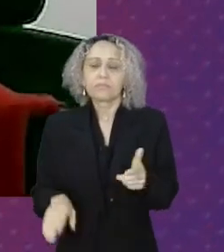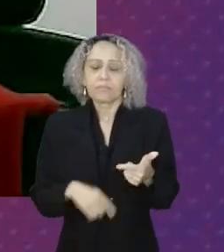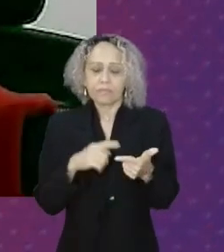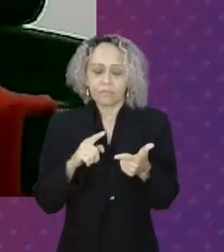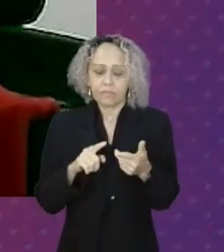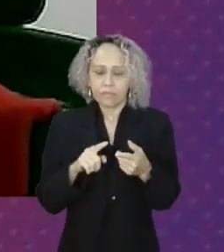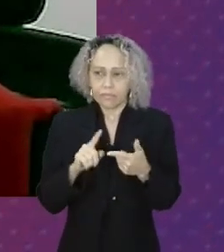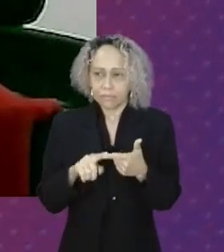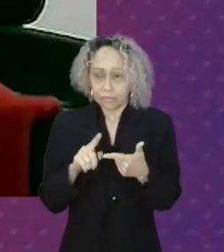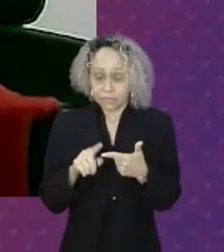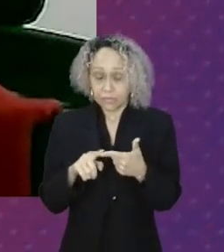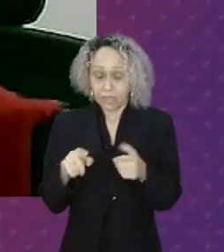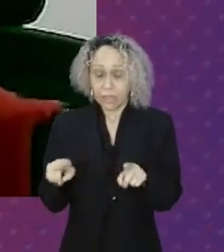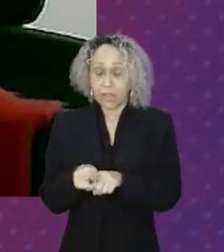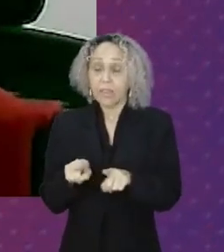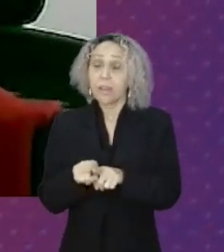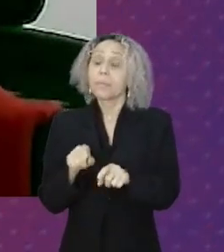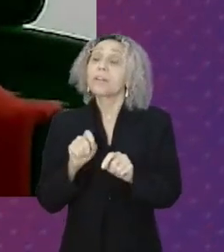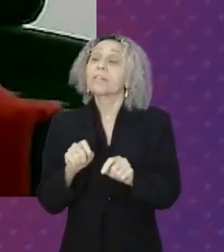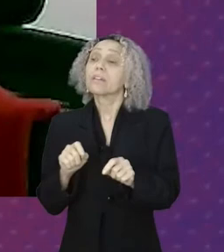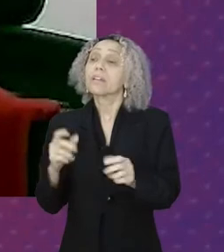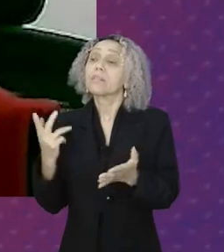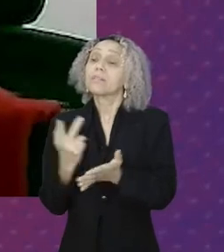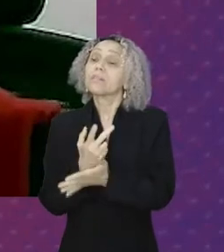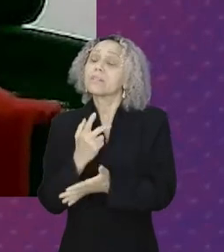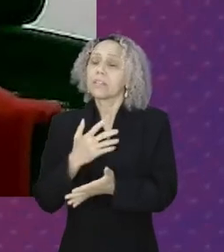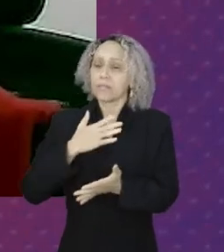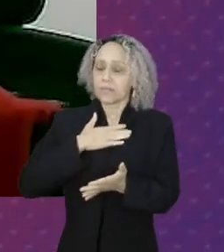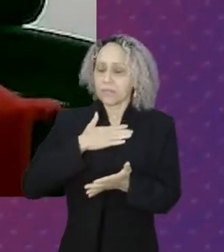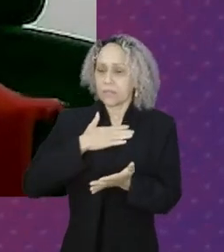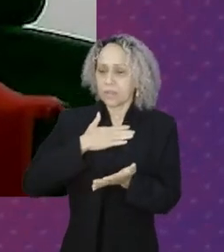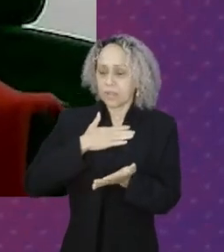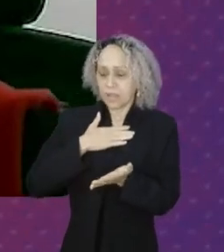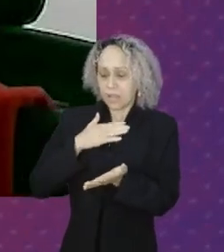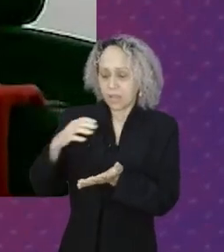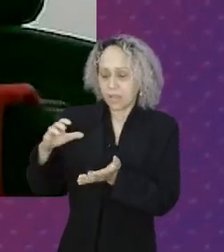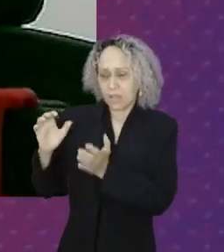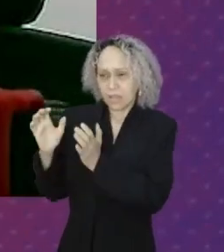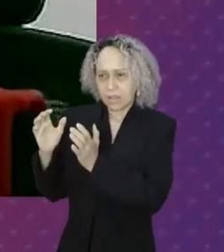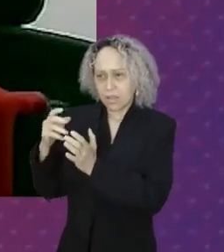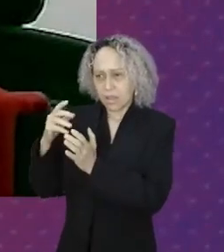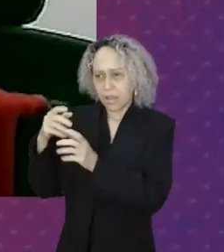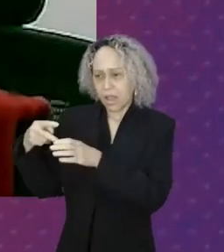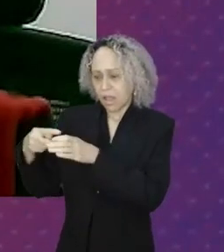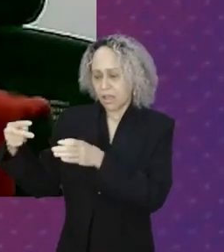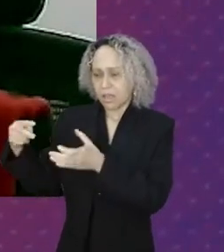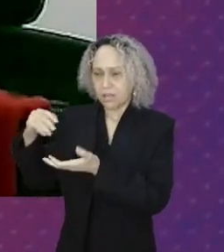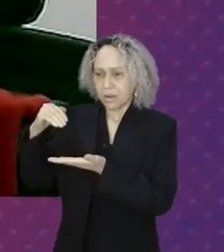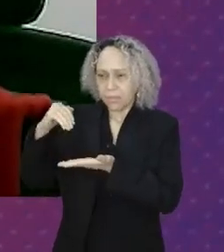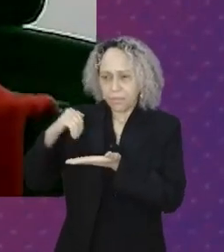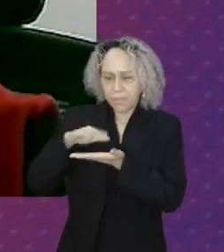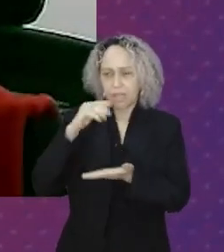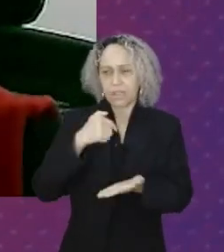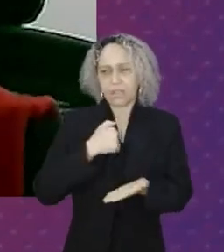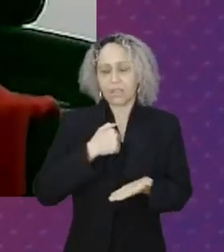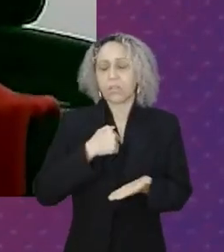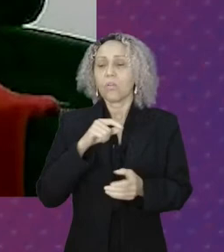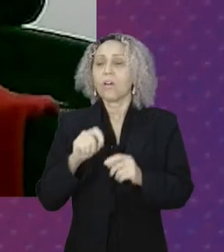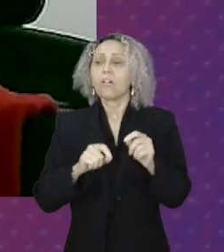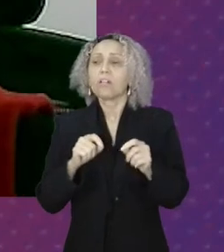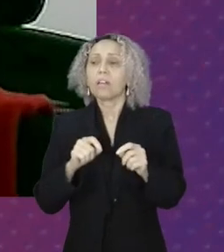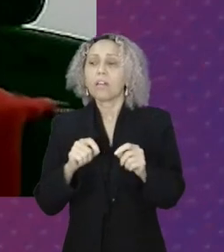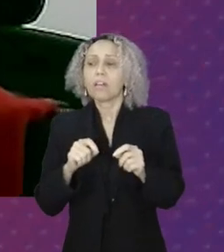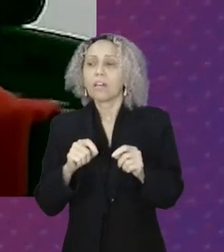respeito de uma condenação num processo em que eu sou vítima de lawfare.